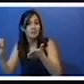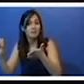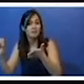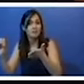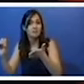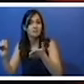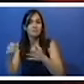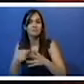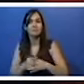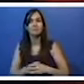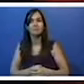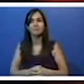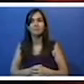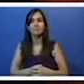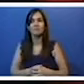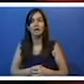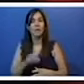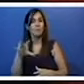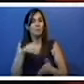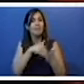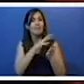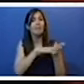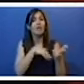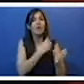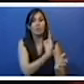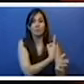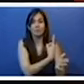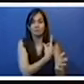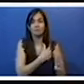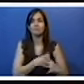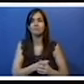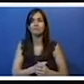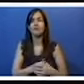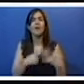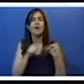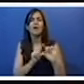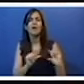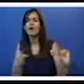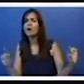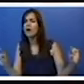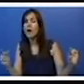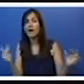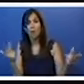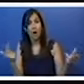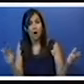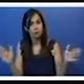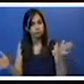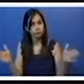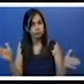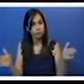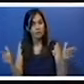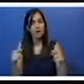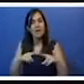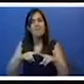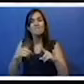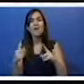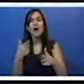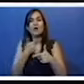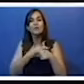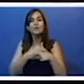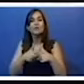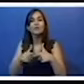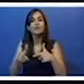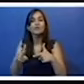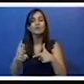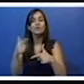olha lá o pedacinho que ficou um décimo e aqui embaixo é o mesmo tamanho só que o dividir